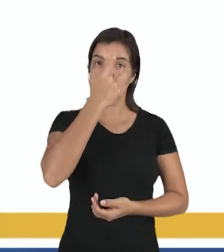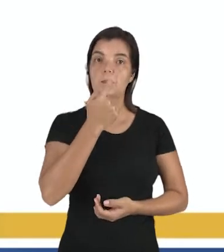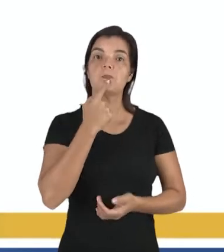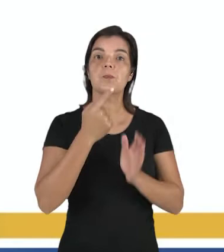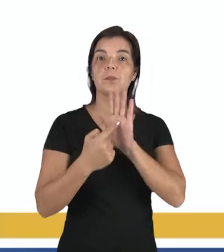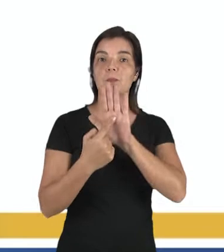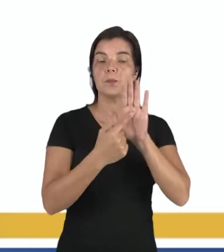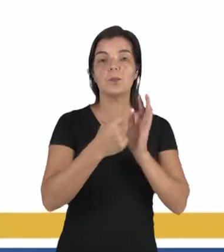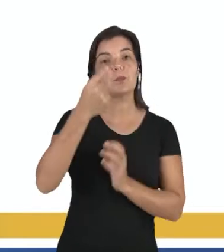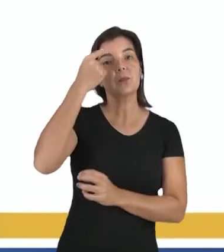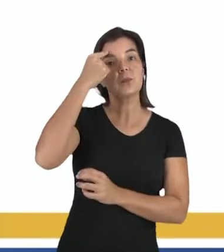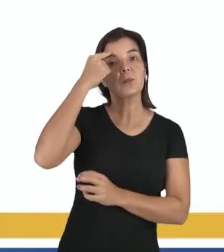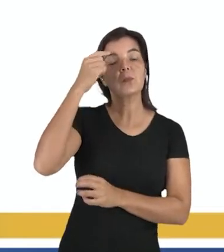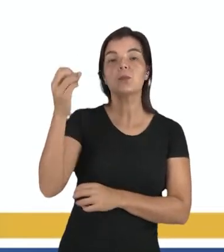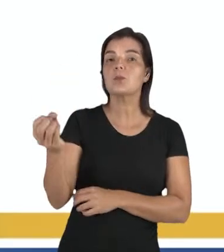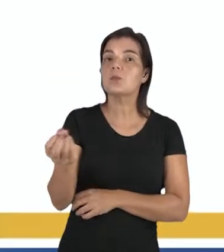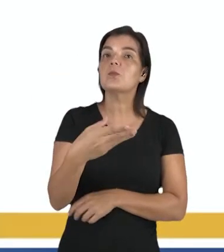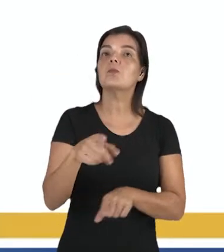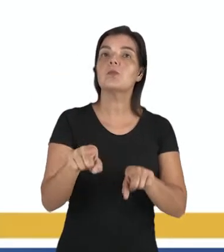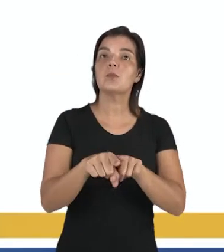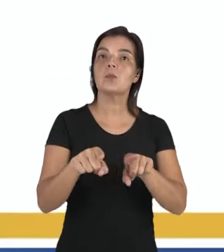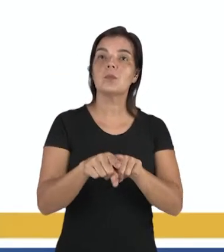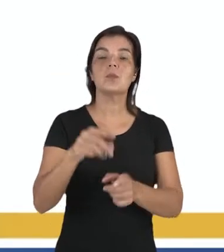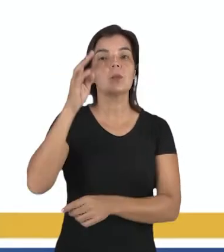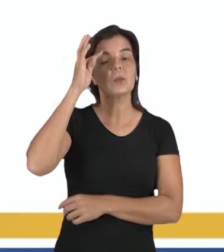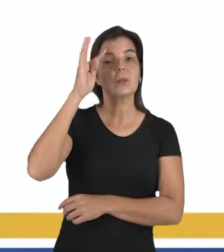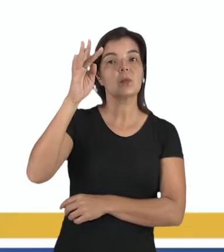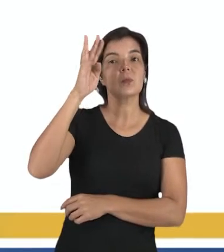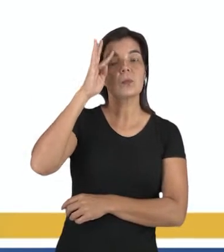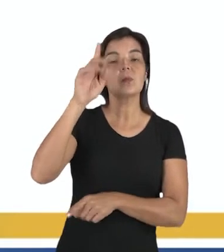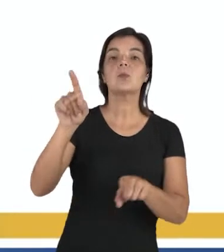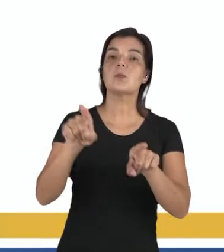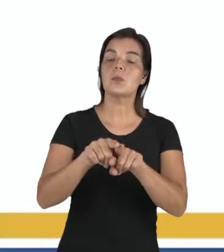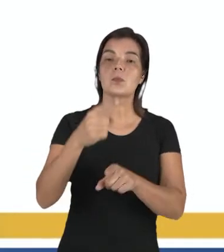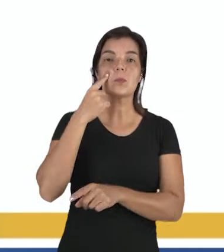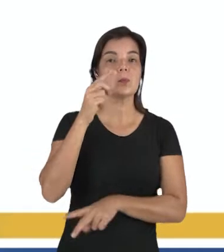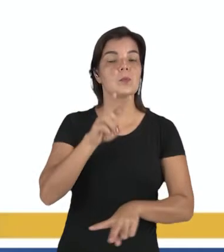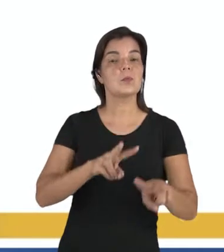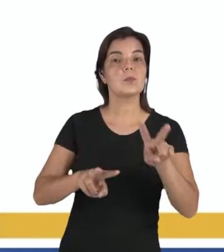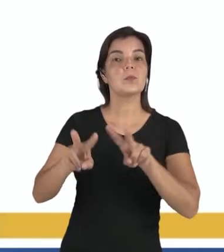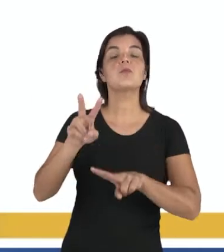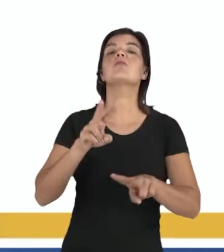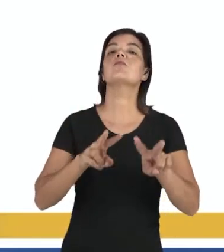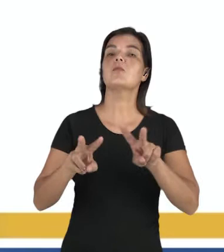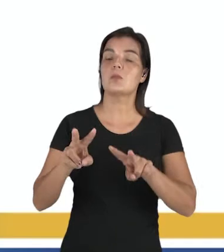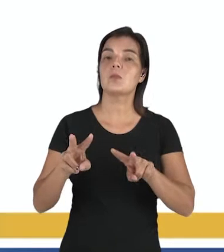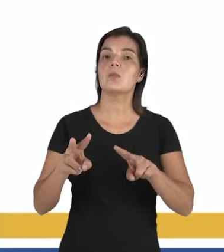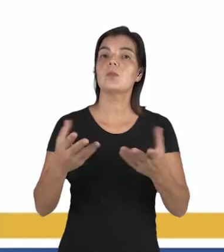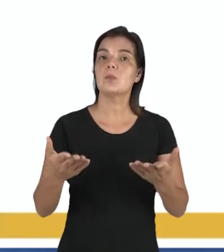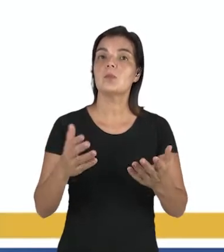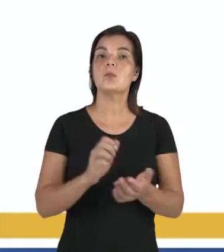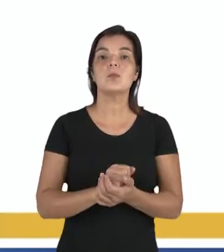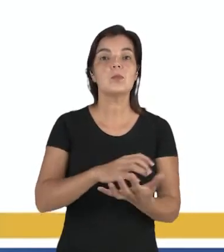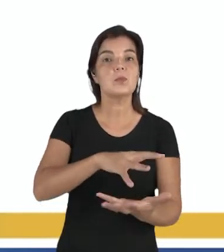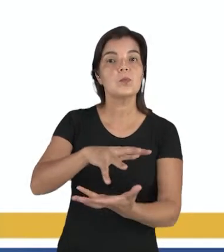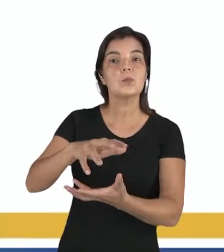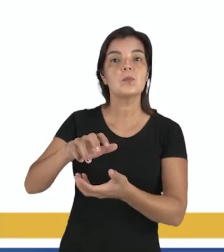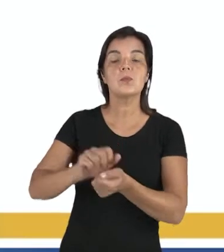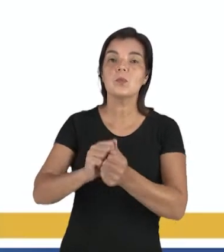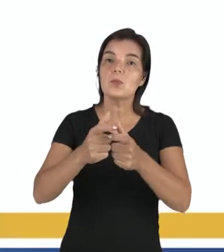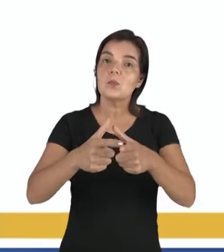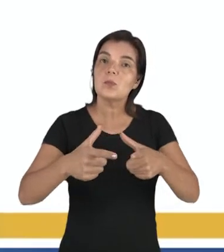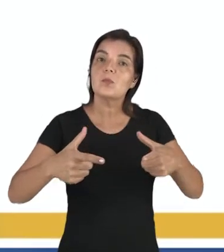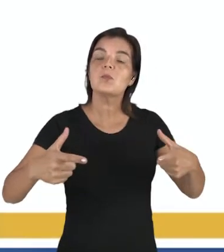do pensamento moderno, por exemplo, hoje a nossa visão de universo é que o universo está em